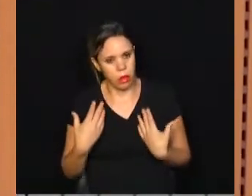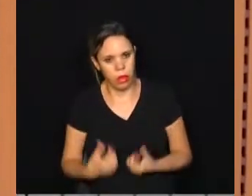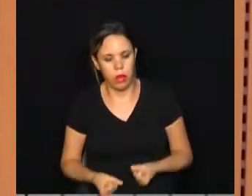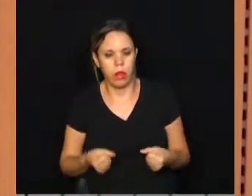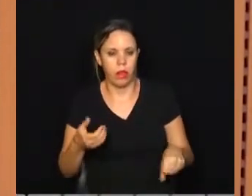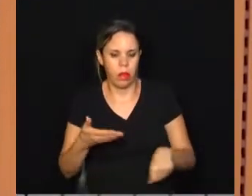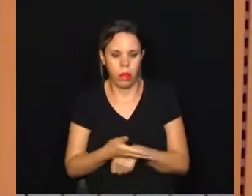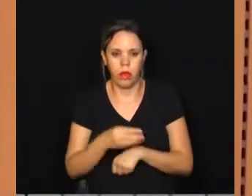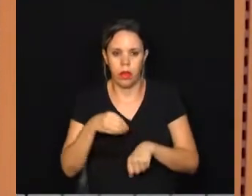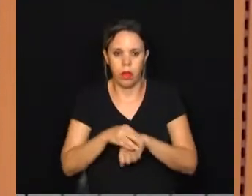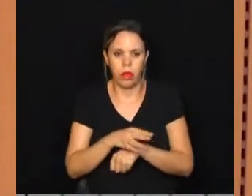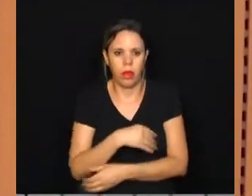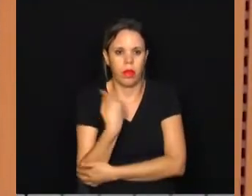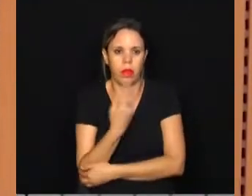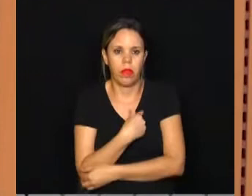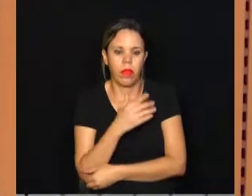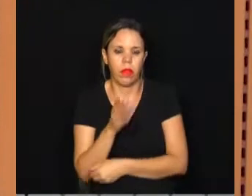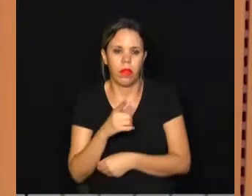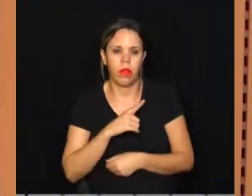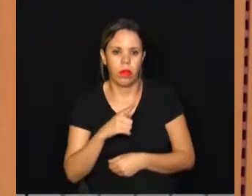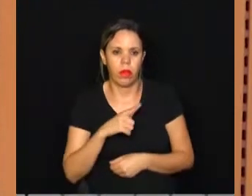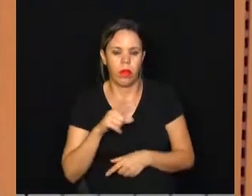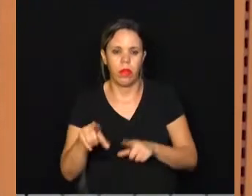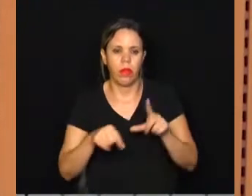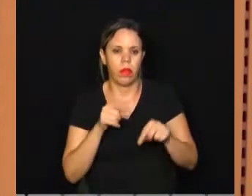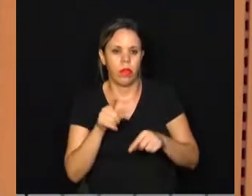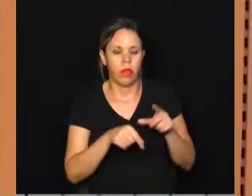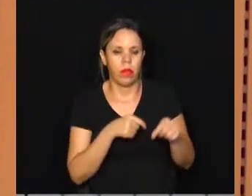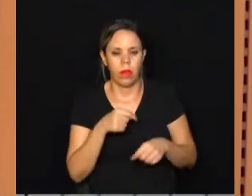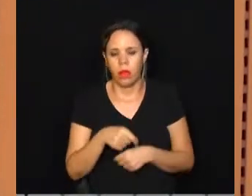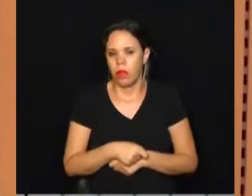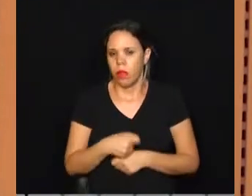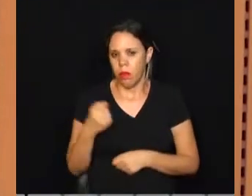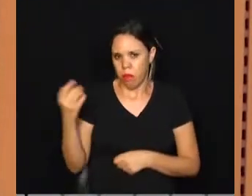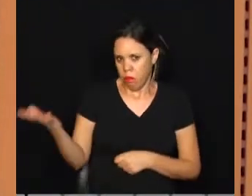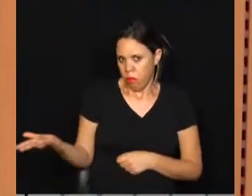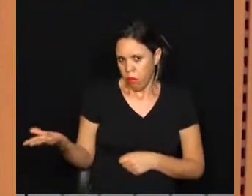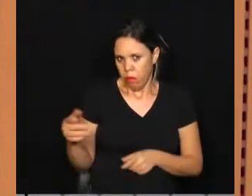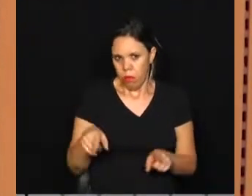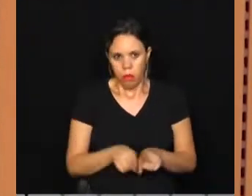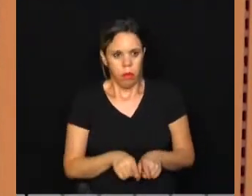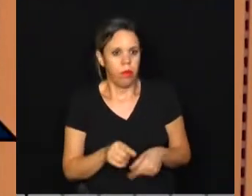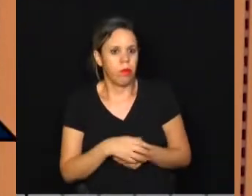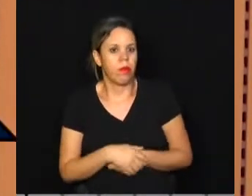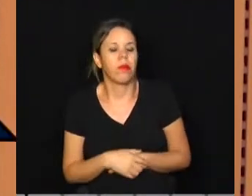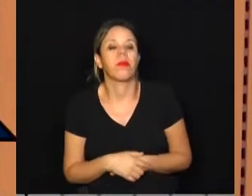algumas questões que nós já tínhamos aqui selecionado para ti, e também